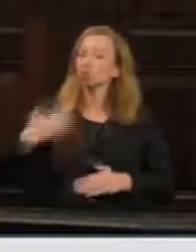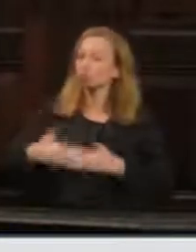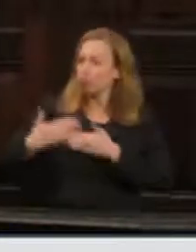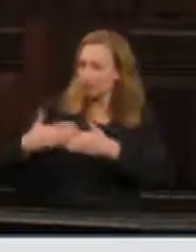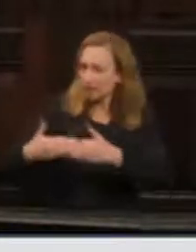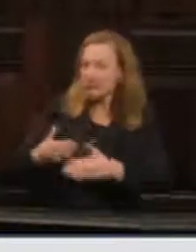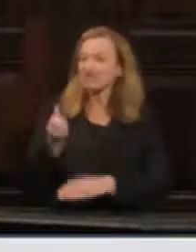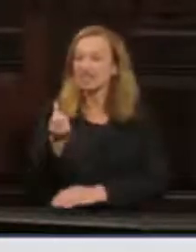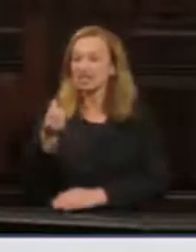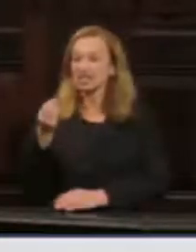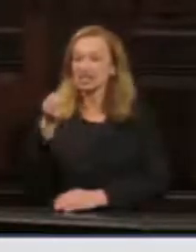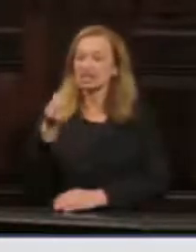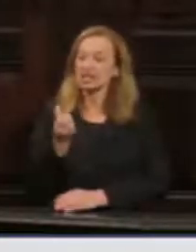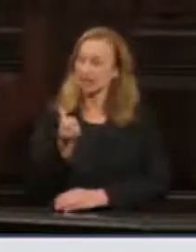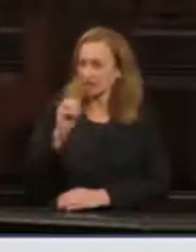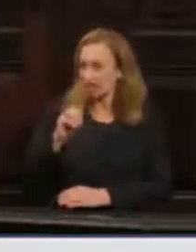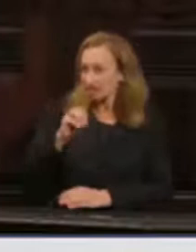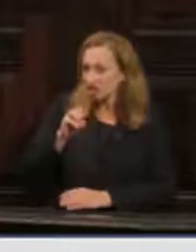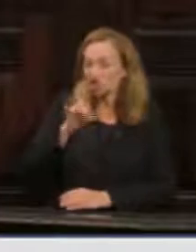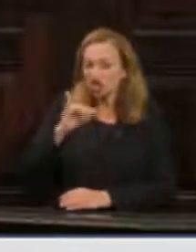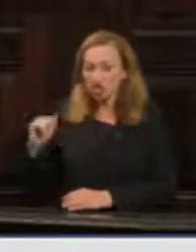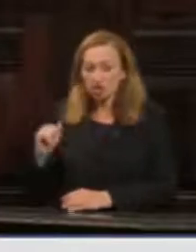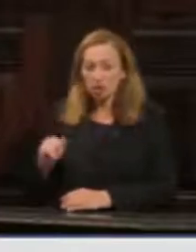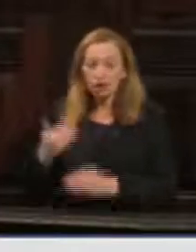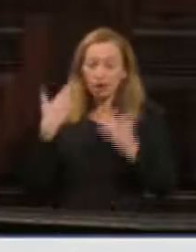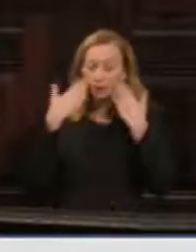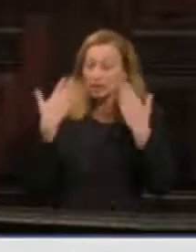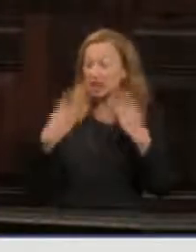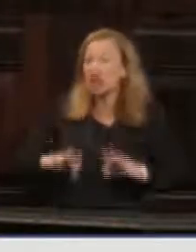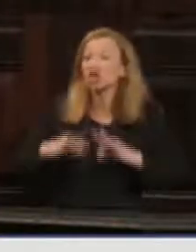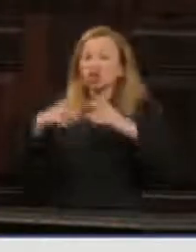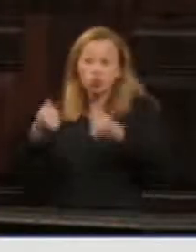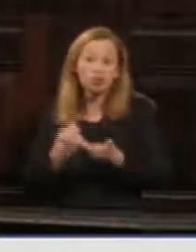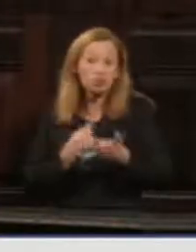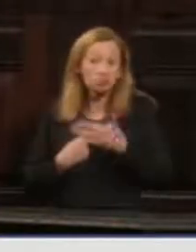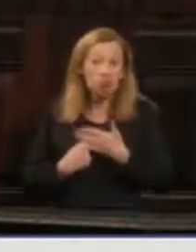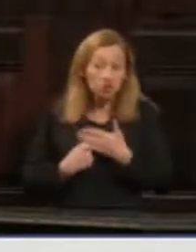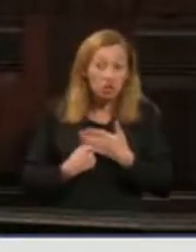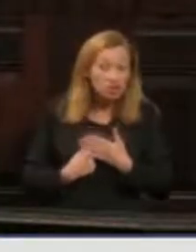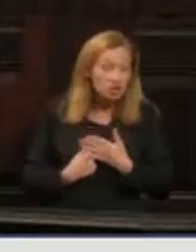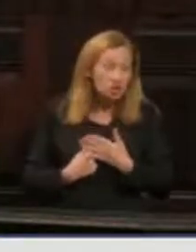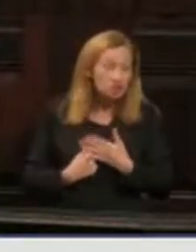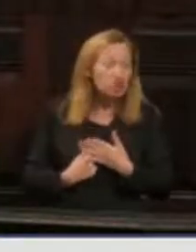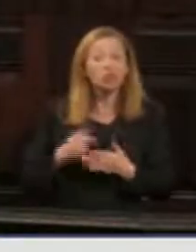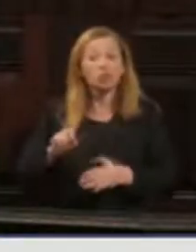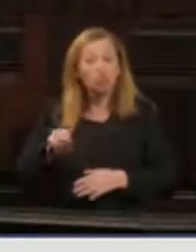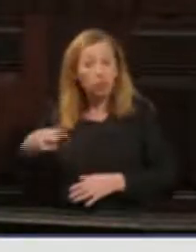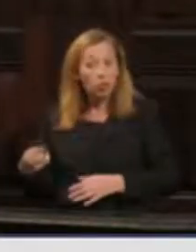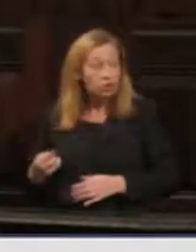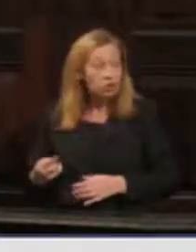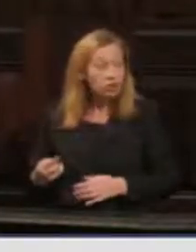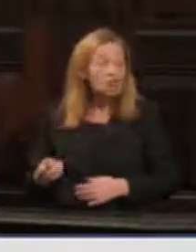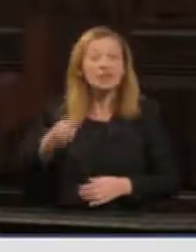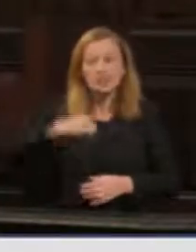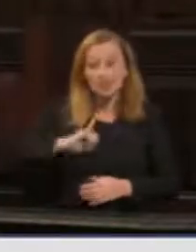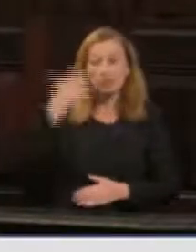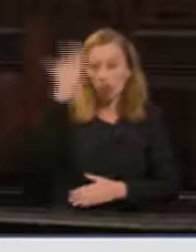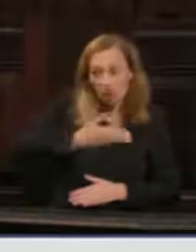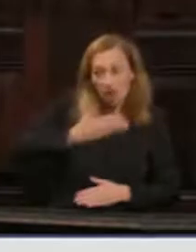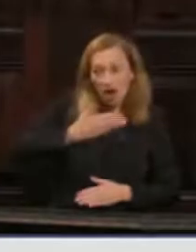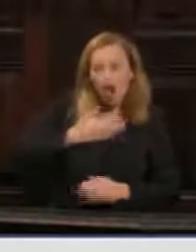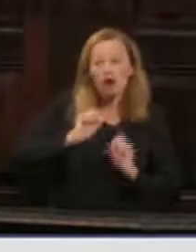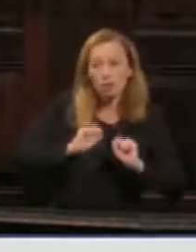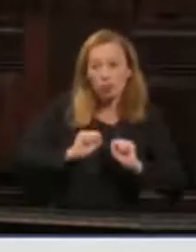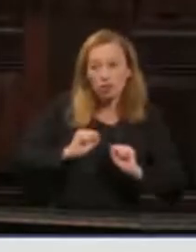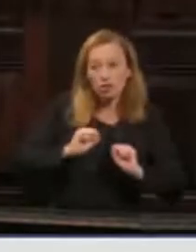para se justificar, para apresentar toda a sua defesa, e a partir disso, se provado, possam